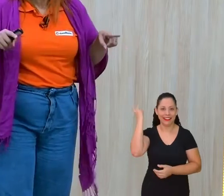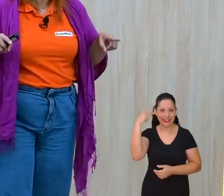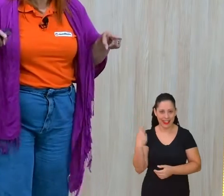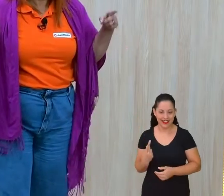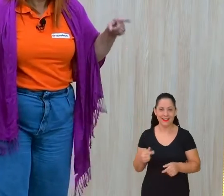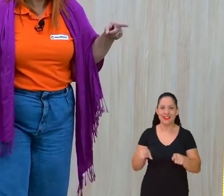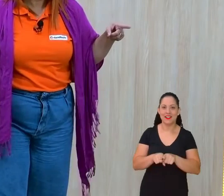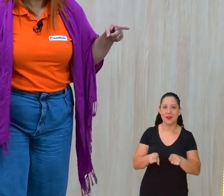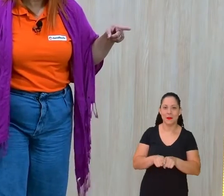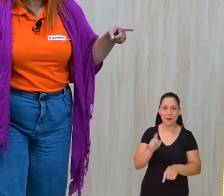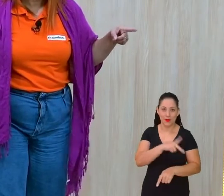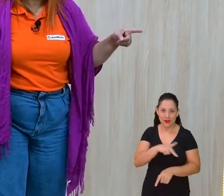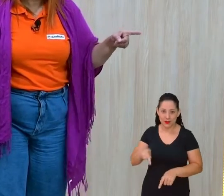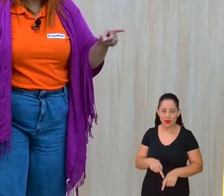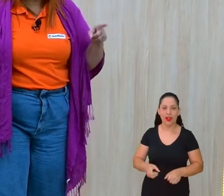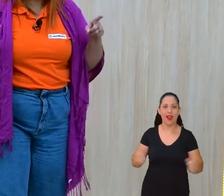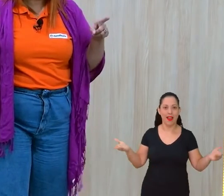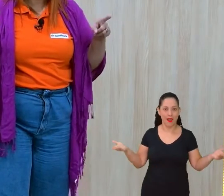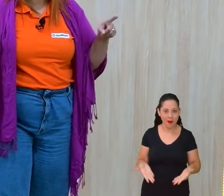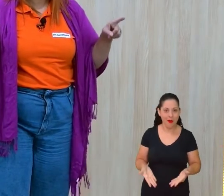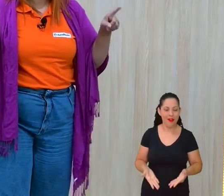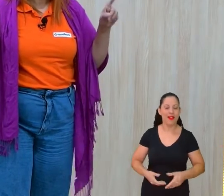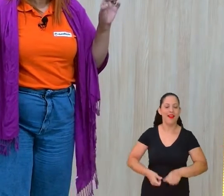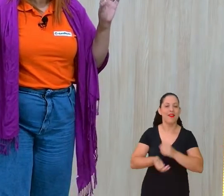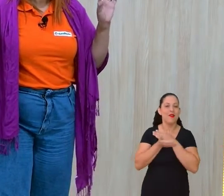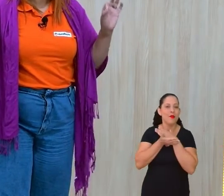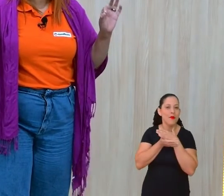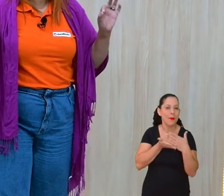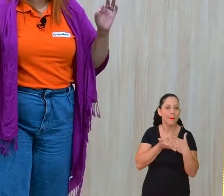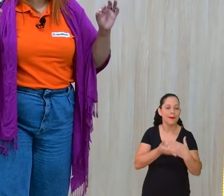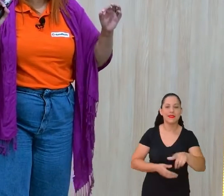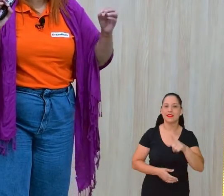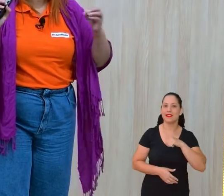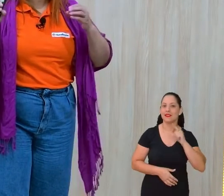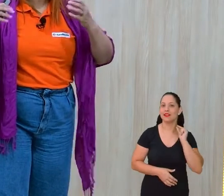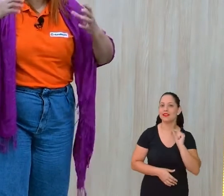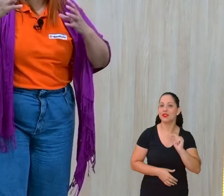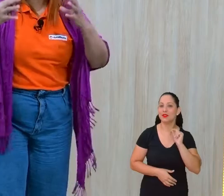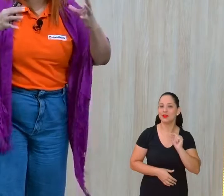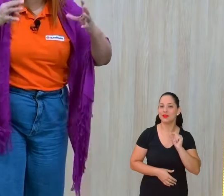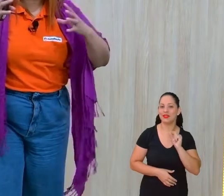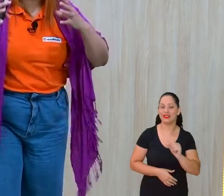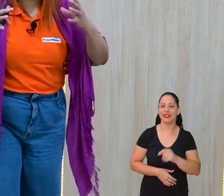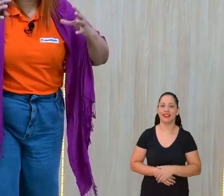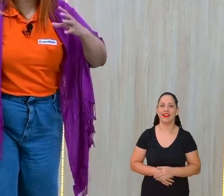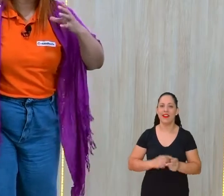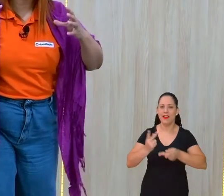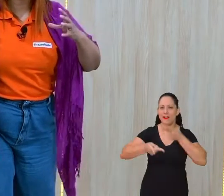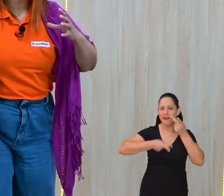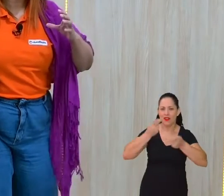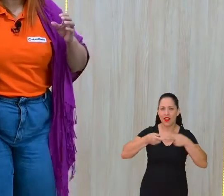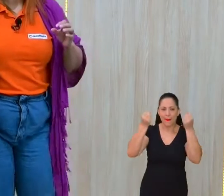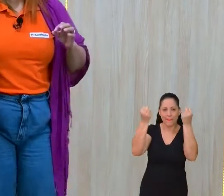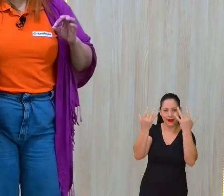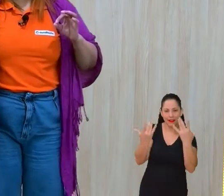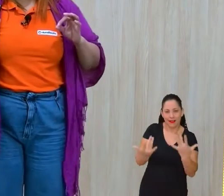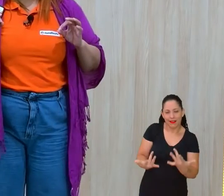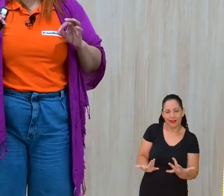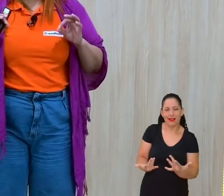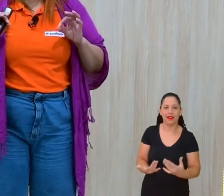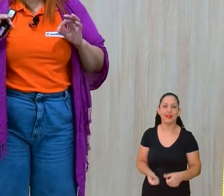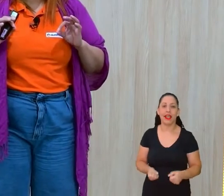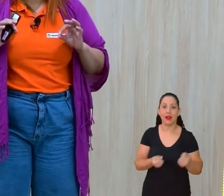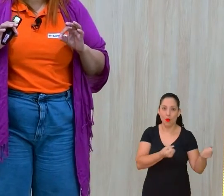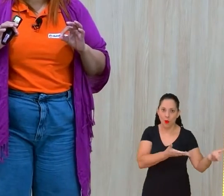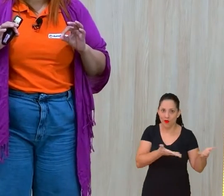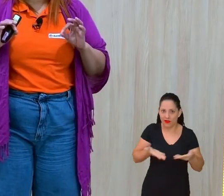Késia, Vilma, preparem-se, porque agora a gente vai ter um, né? Primeiro a gente vai falar um pouquinho ali com um